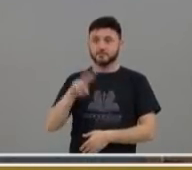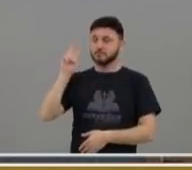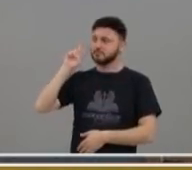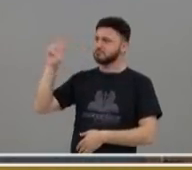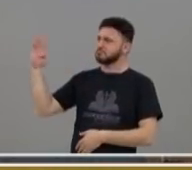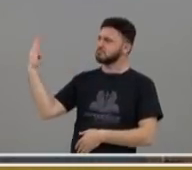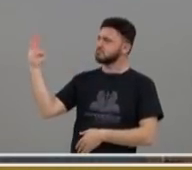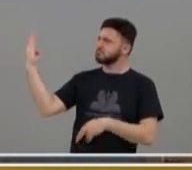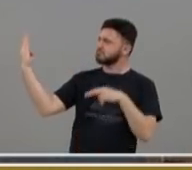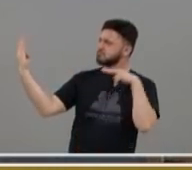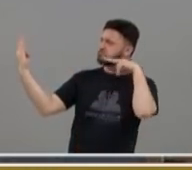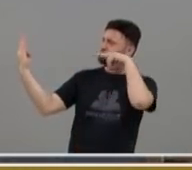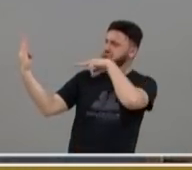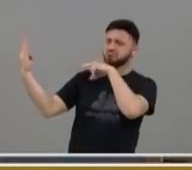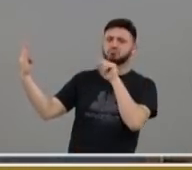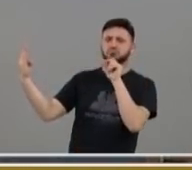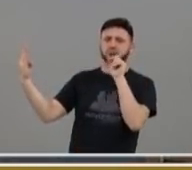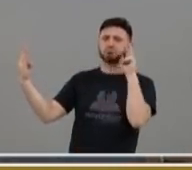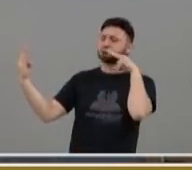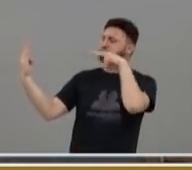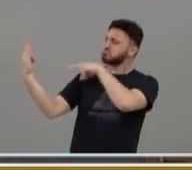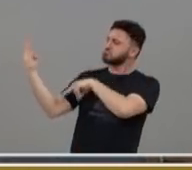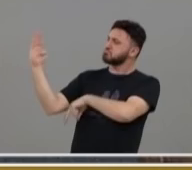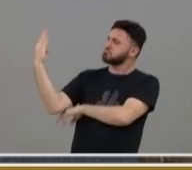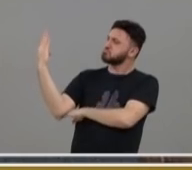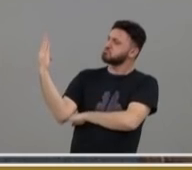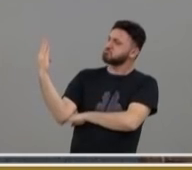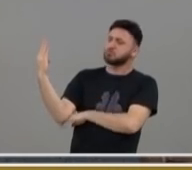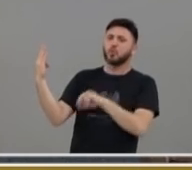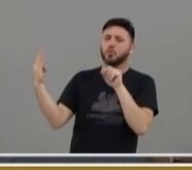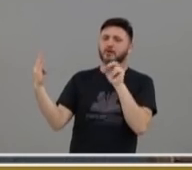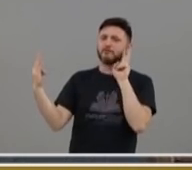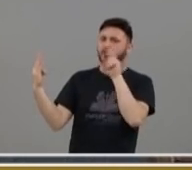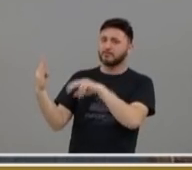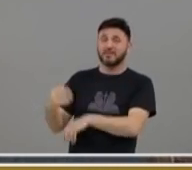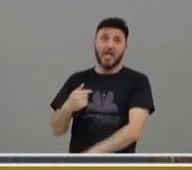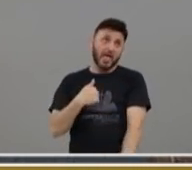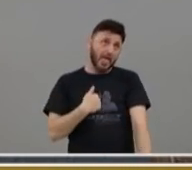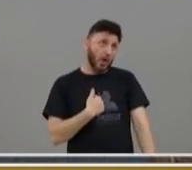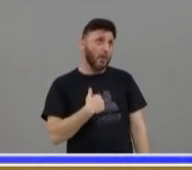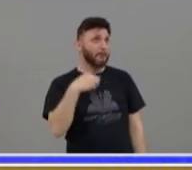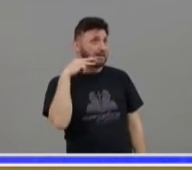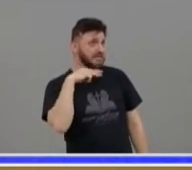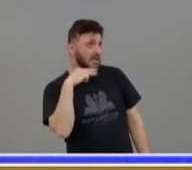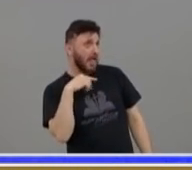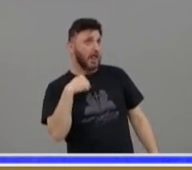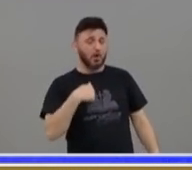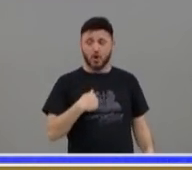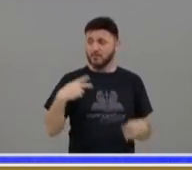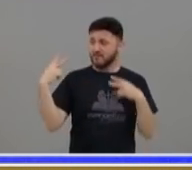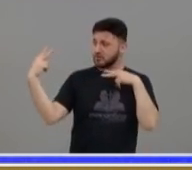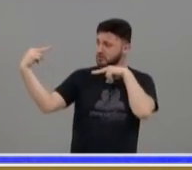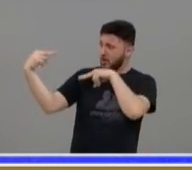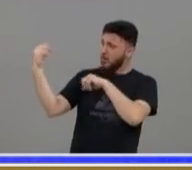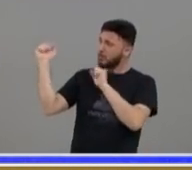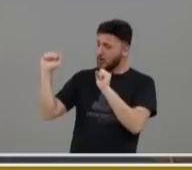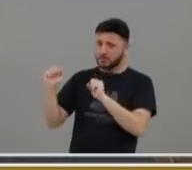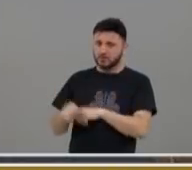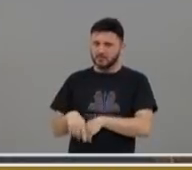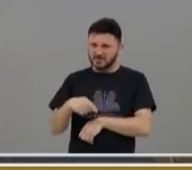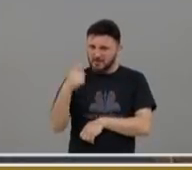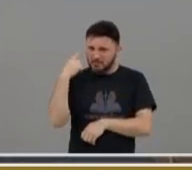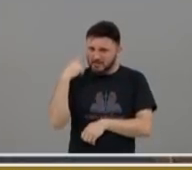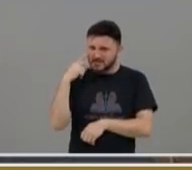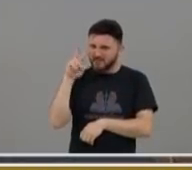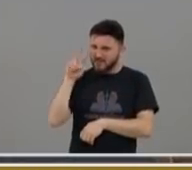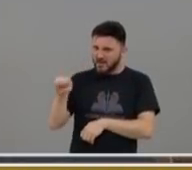lá? O que você vê lá no espelho quando você olha? Uai, padre, eu me vejo. Você pensa, criatura. Você pensa que você se vê.